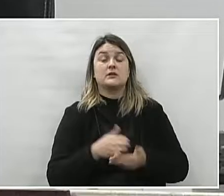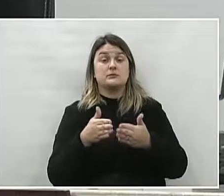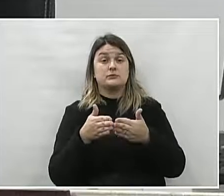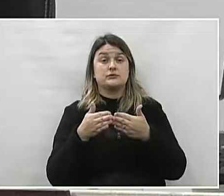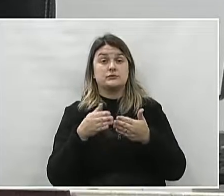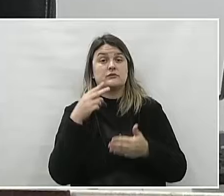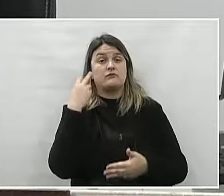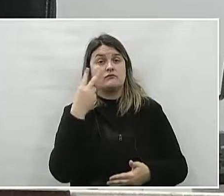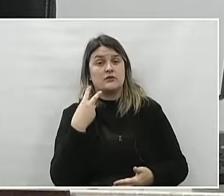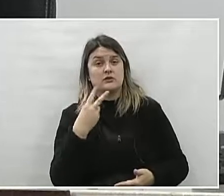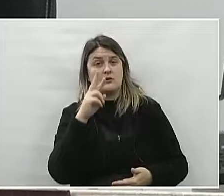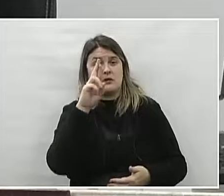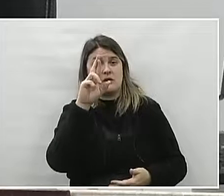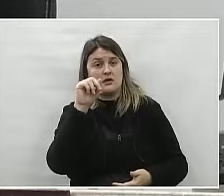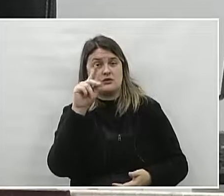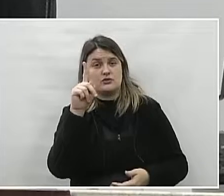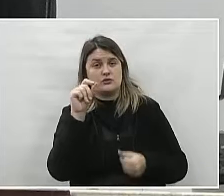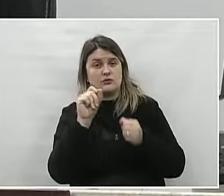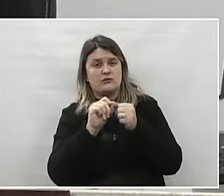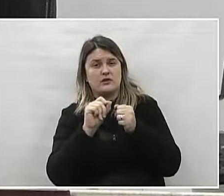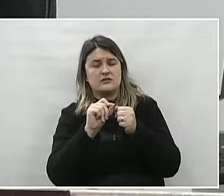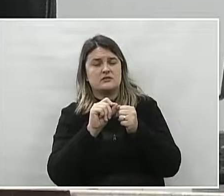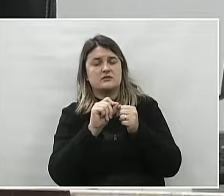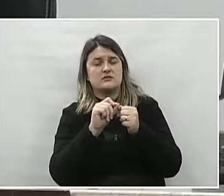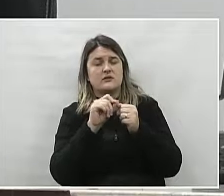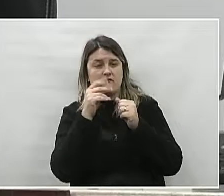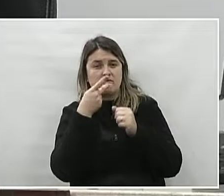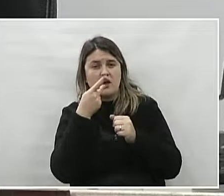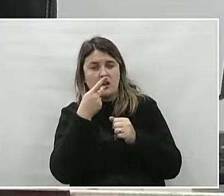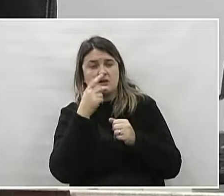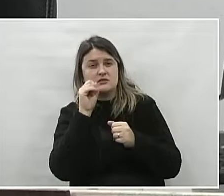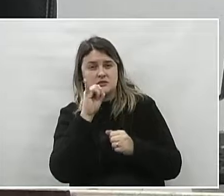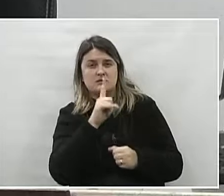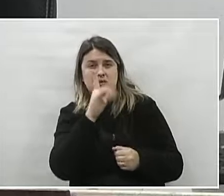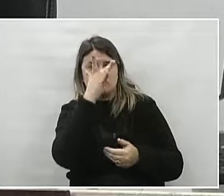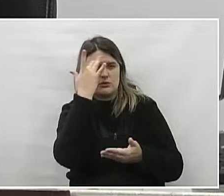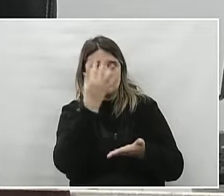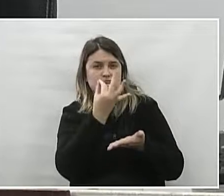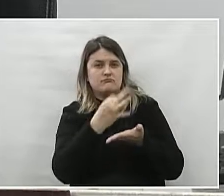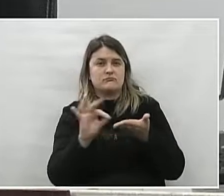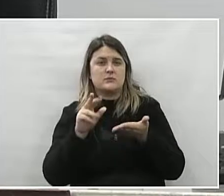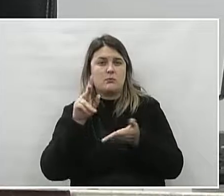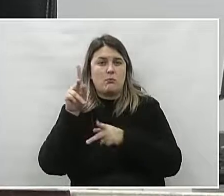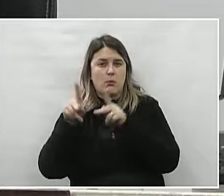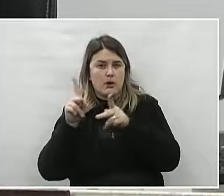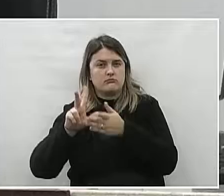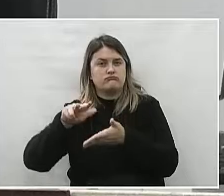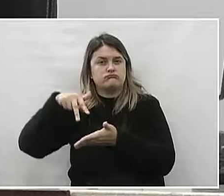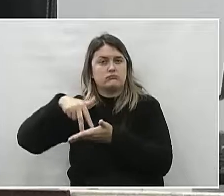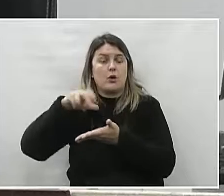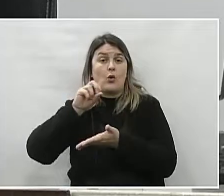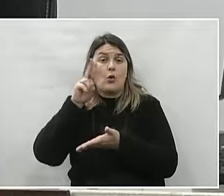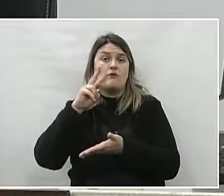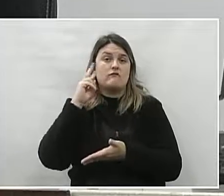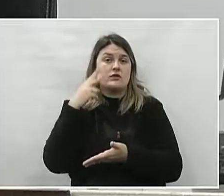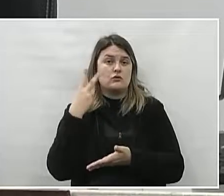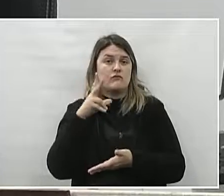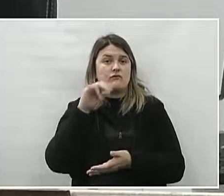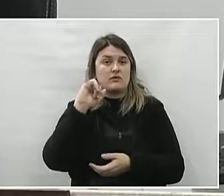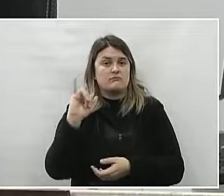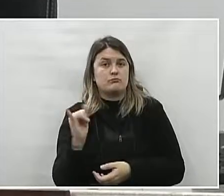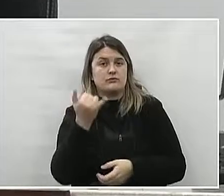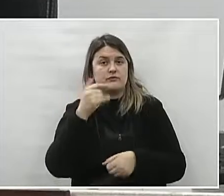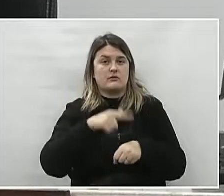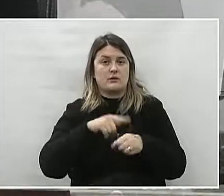Solicito ao vereador Waldir Rático para que informe se alguém inscrito para a tribuna popular ou algum dos ID's inscrito para o uso da